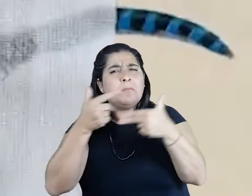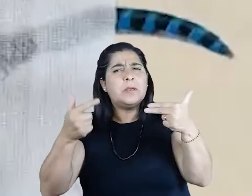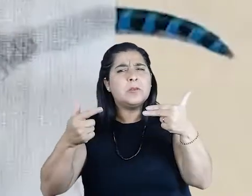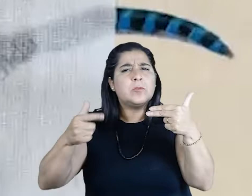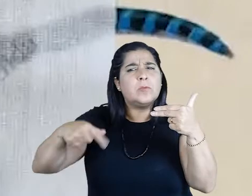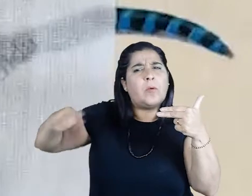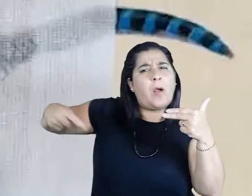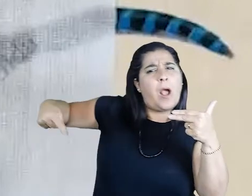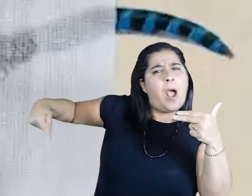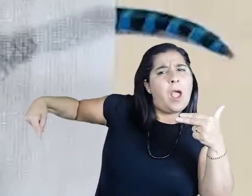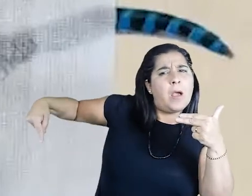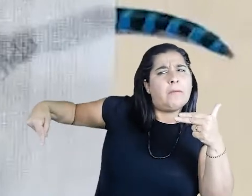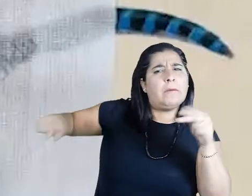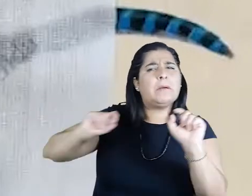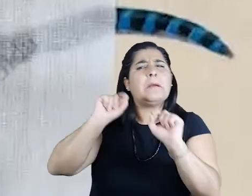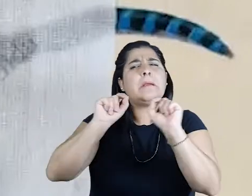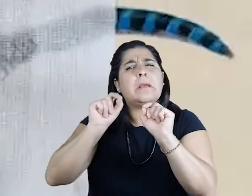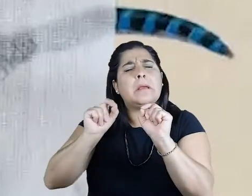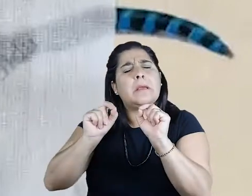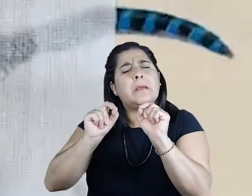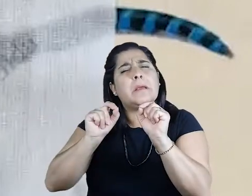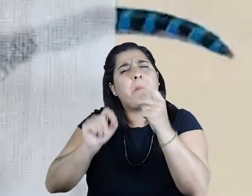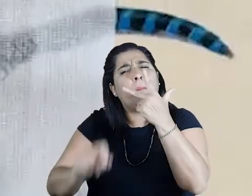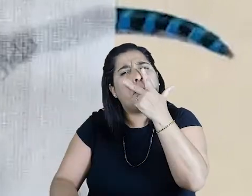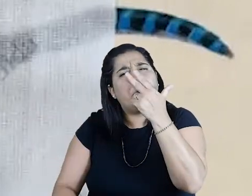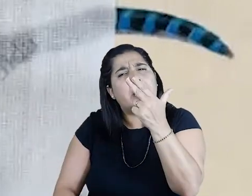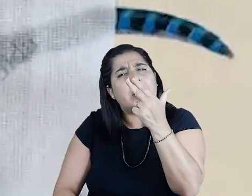com o rabinho de fora? Qual, que bicho que ele é?